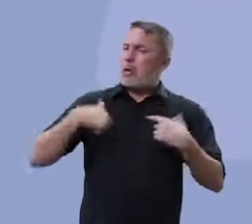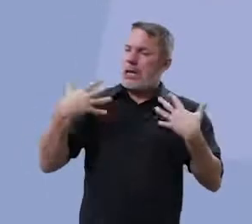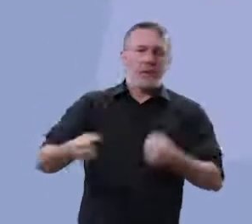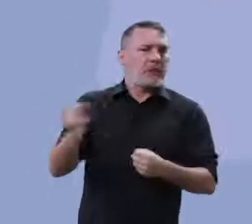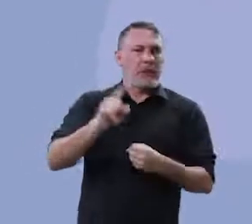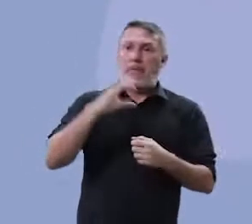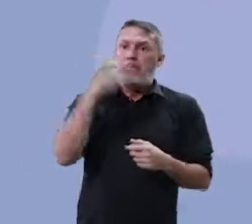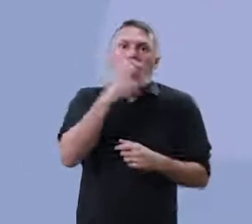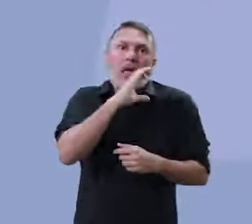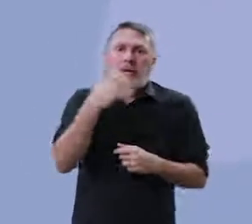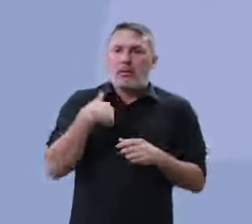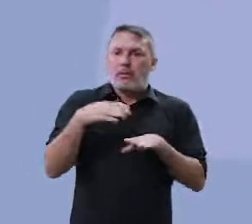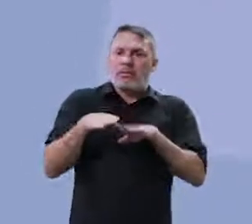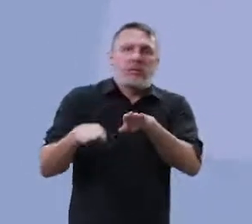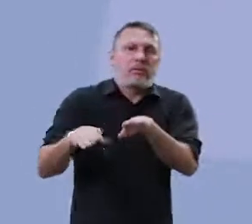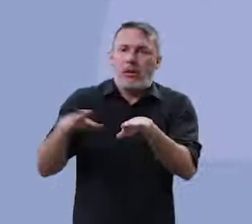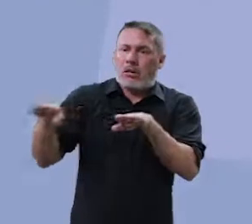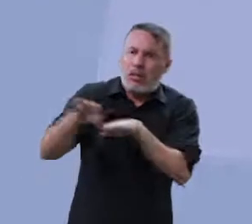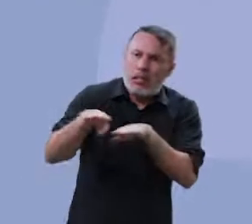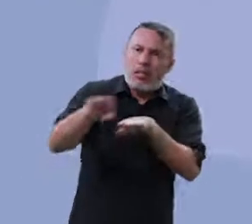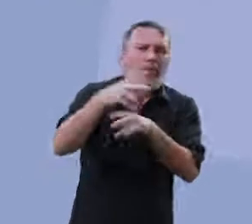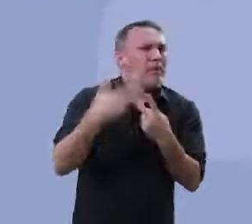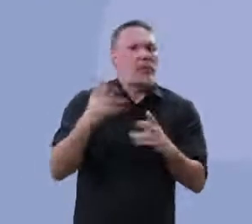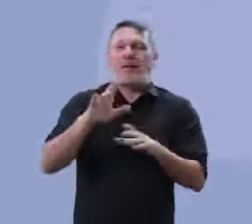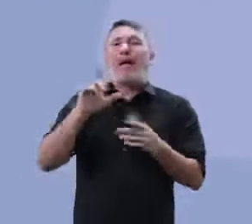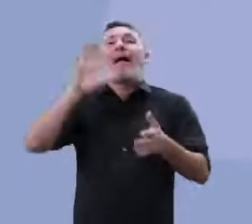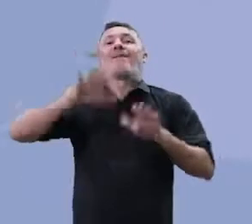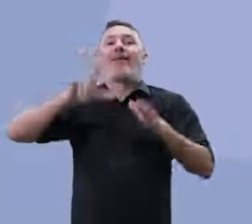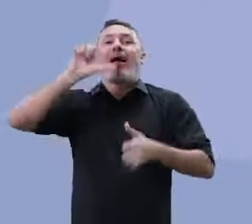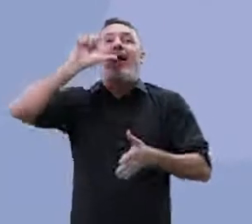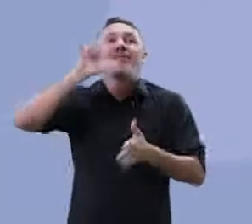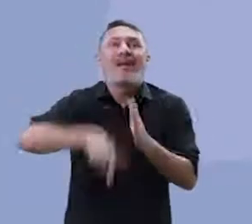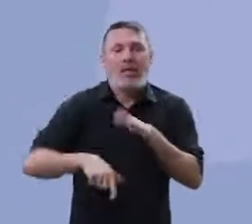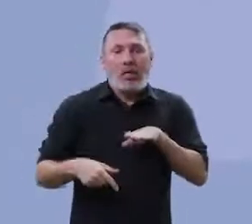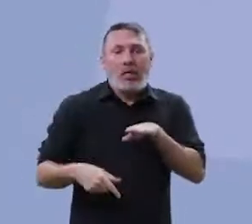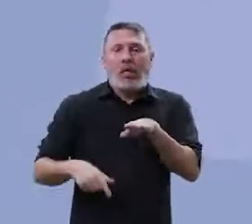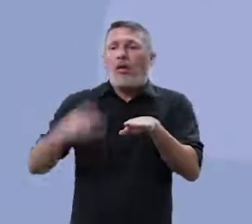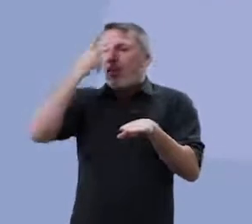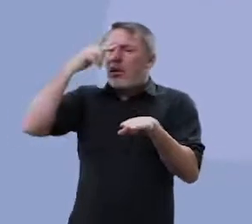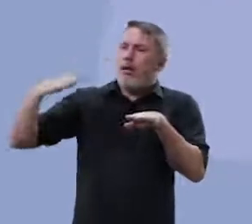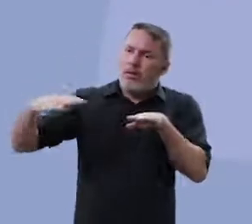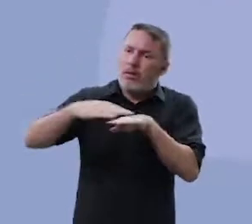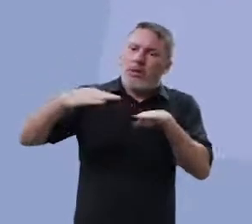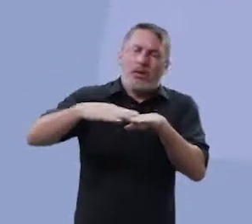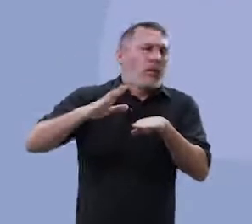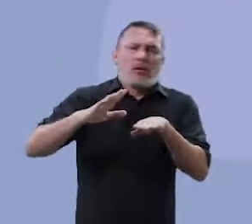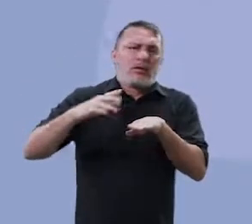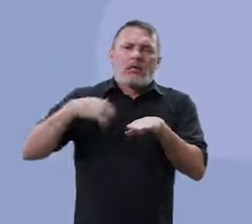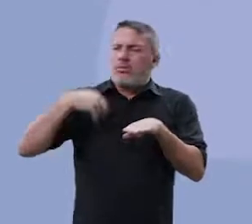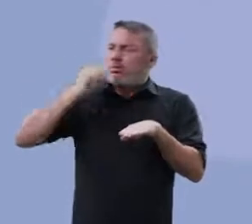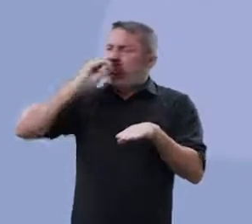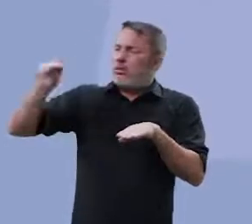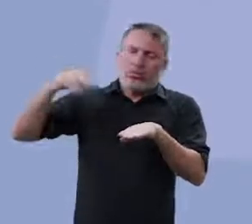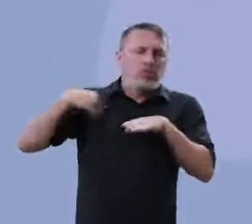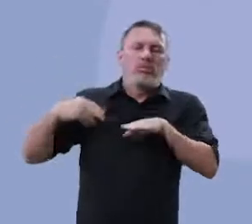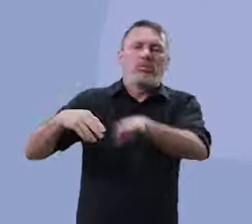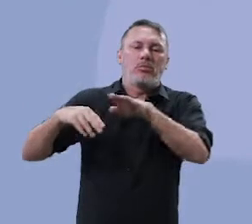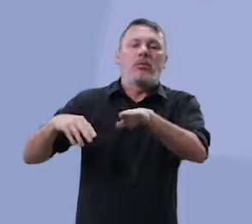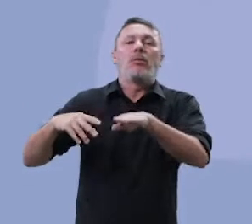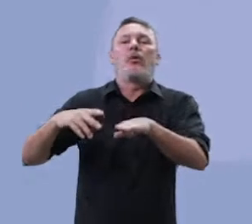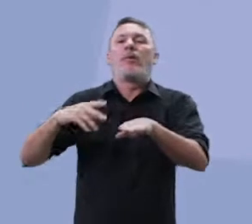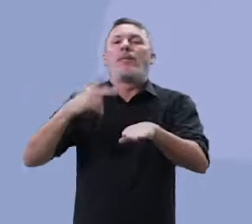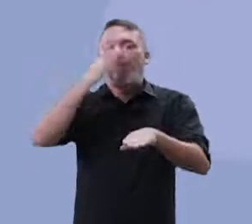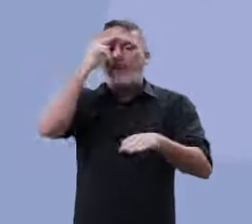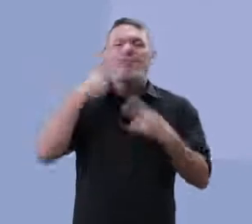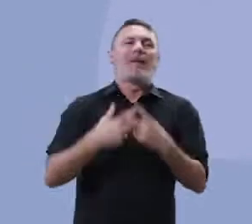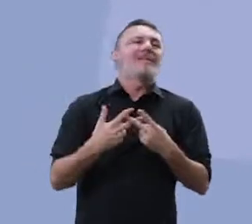gentileza. Porque é aquela questão da pressa, querer chegar logo, sai atrasado, e isso pode tirar a paciência